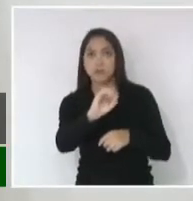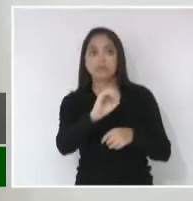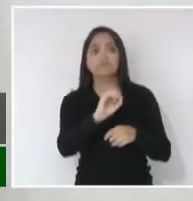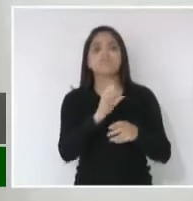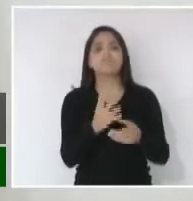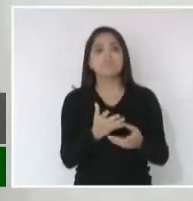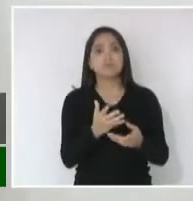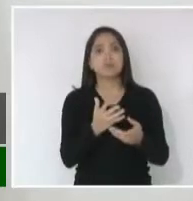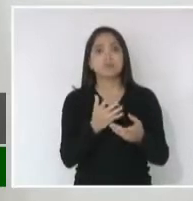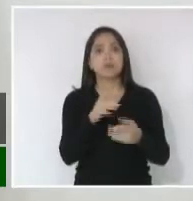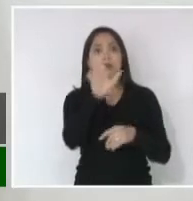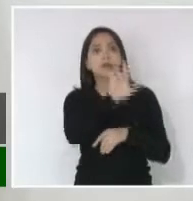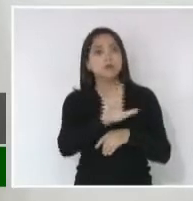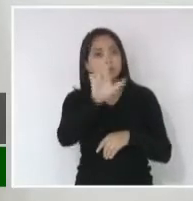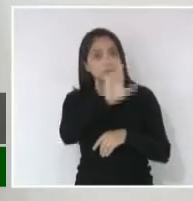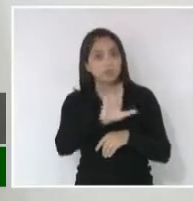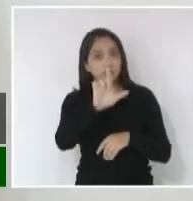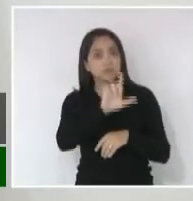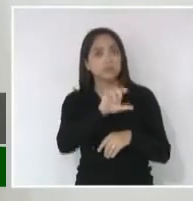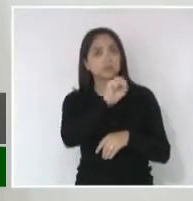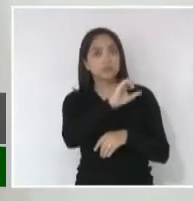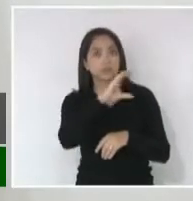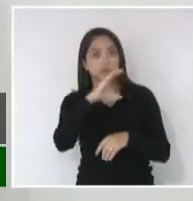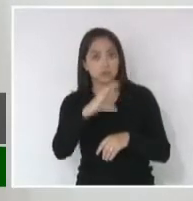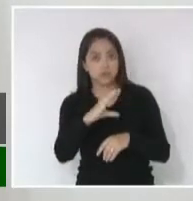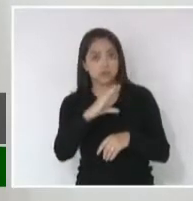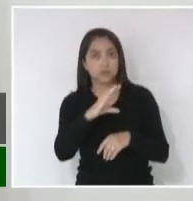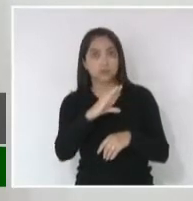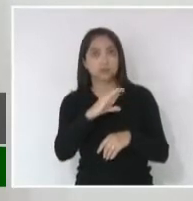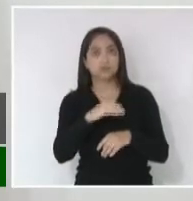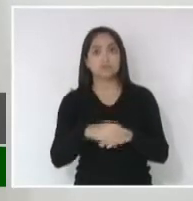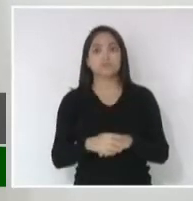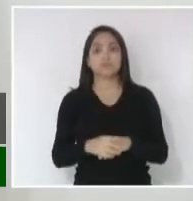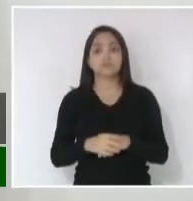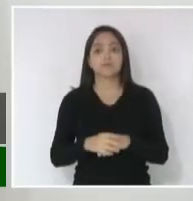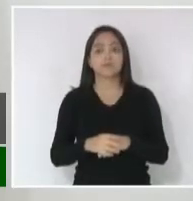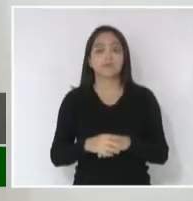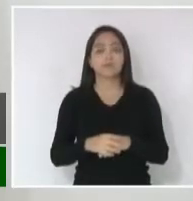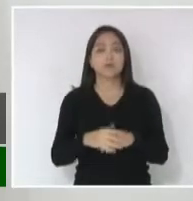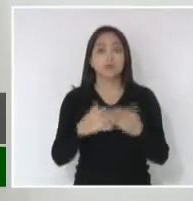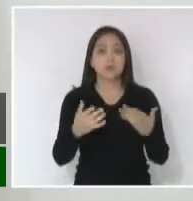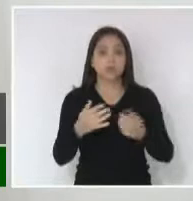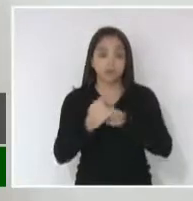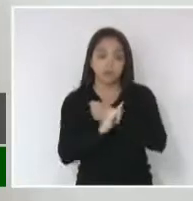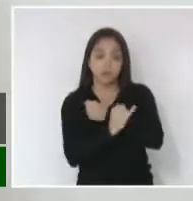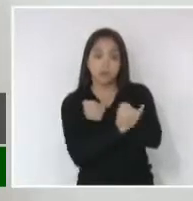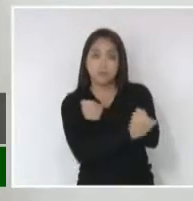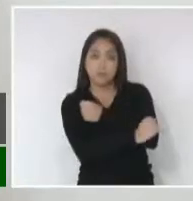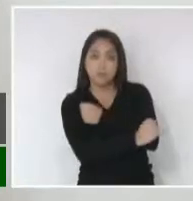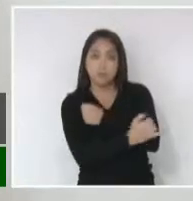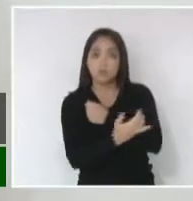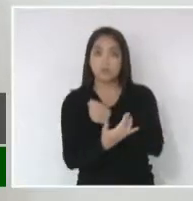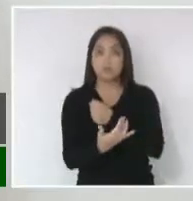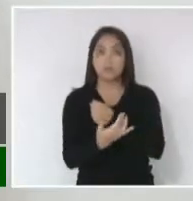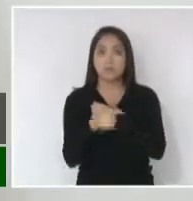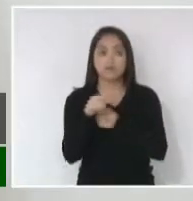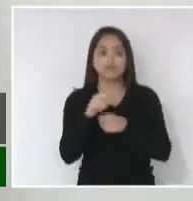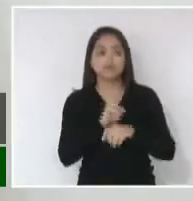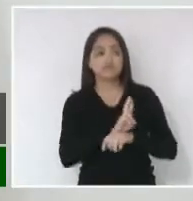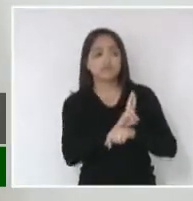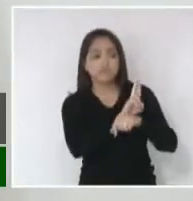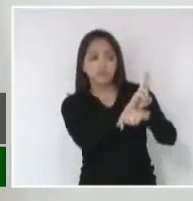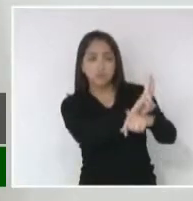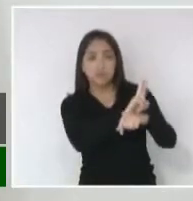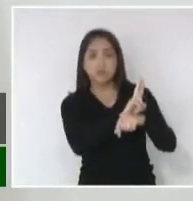à literatura de Santa Catarina. Então, de Imbituba, vem representantes da Câmara